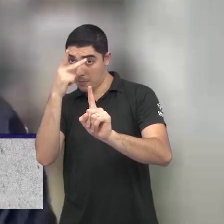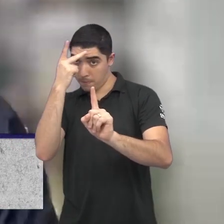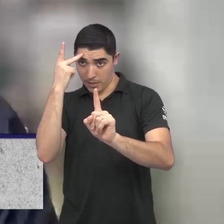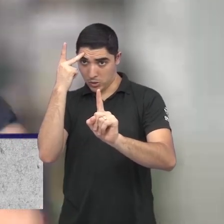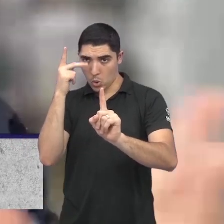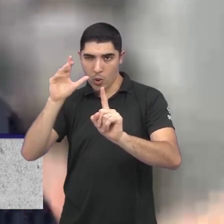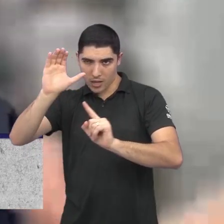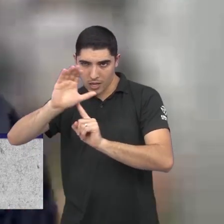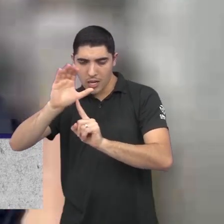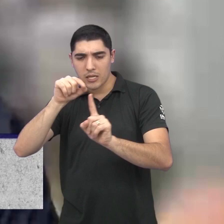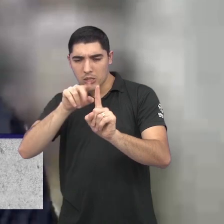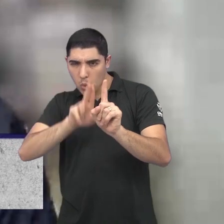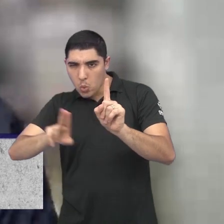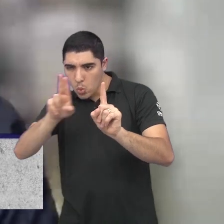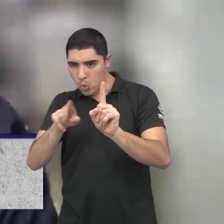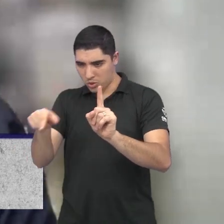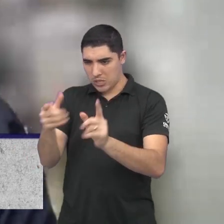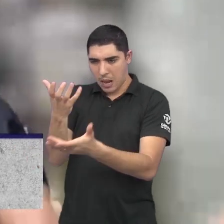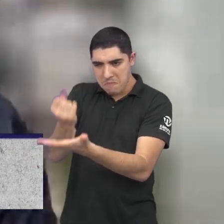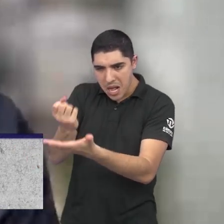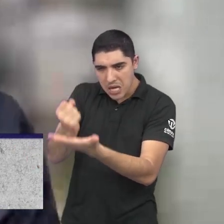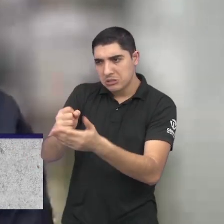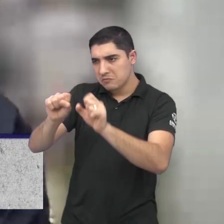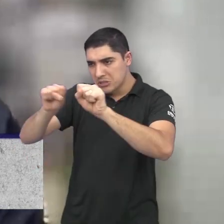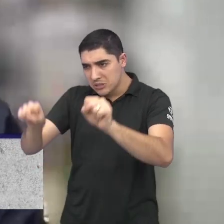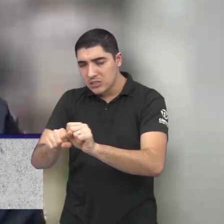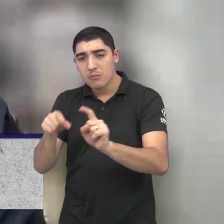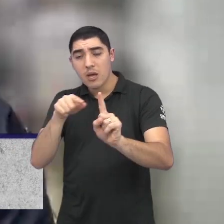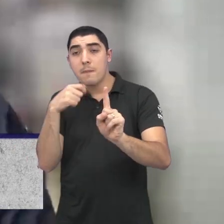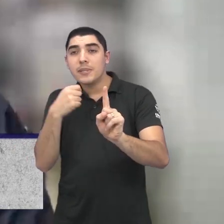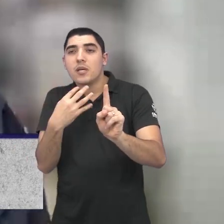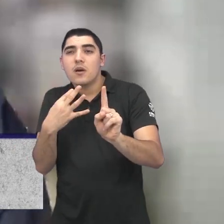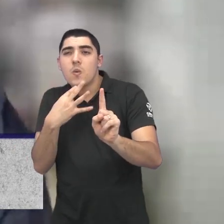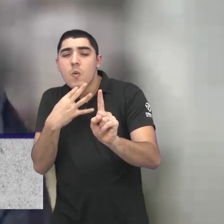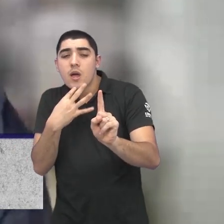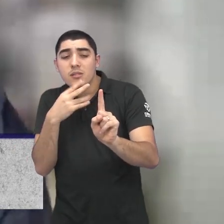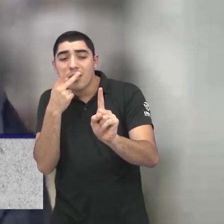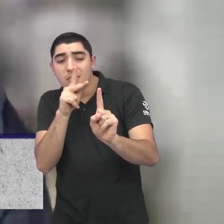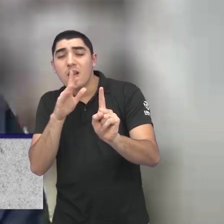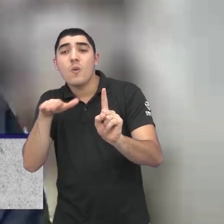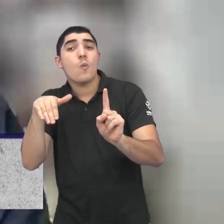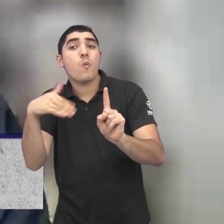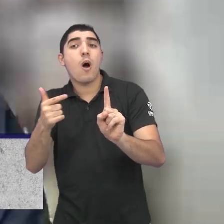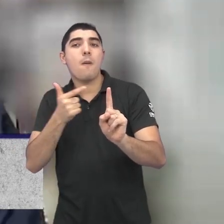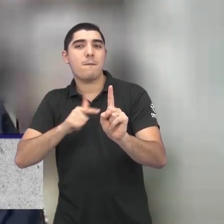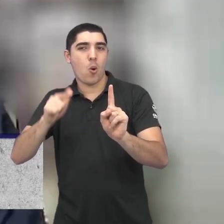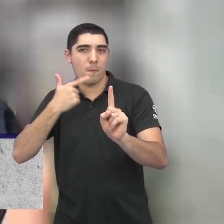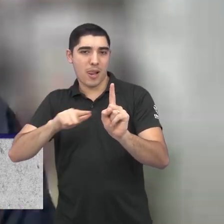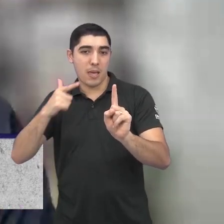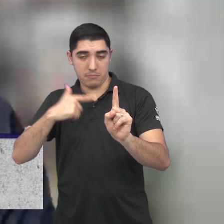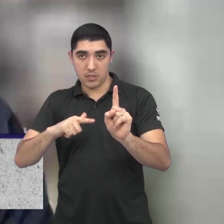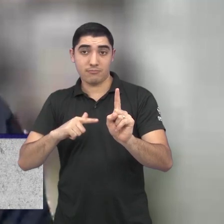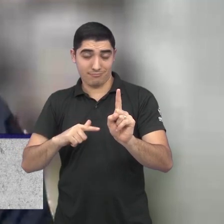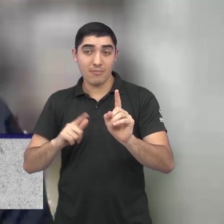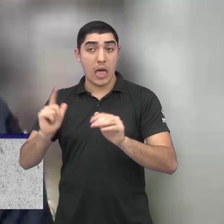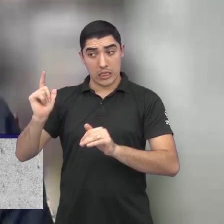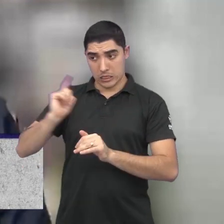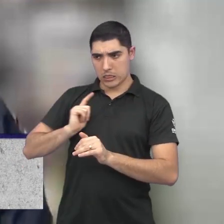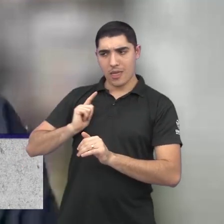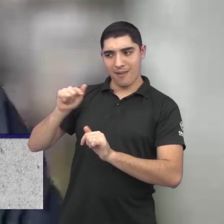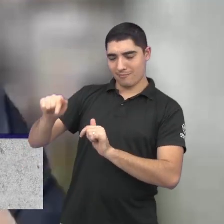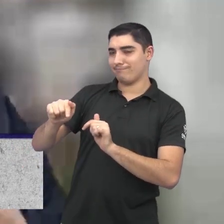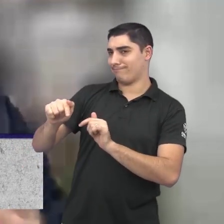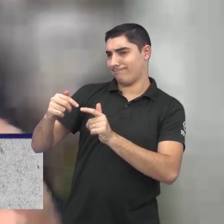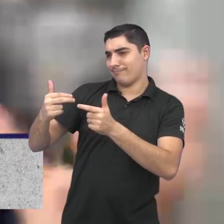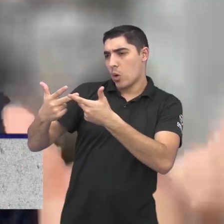fato, as pessoas. Eu gosto muito de tratar com pessoas. Vai ser o UX Researcher, né? Então, a gente tem aí umas atividades diferentes,